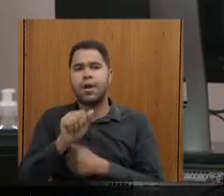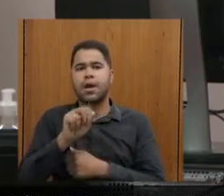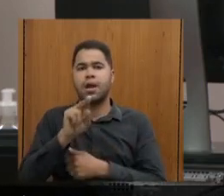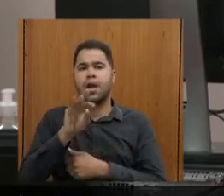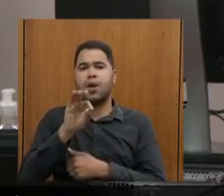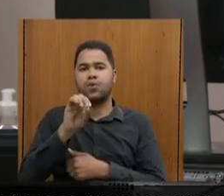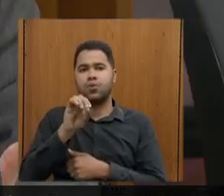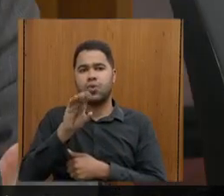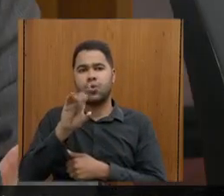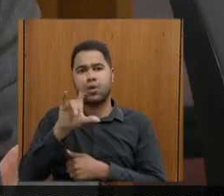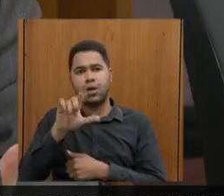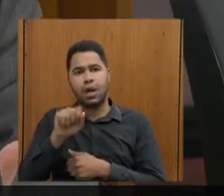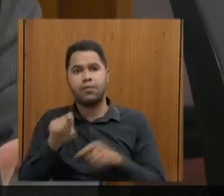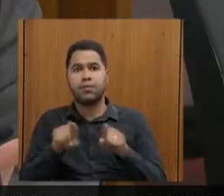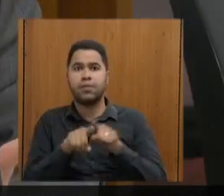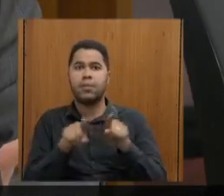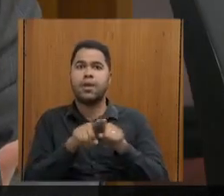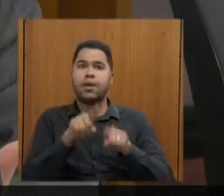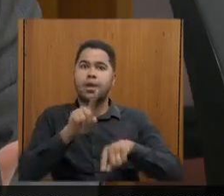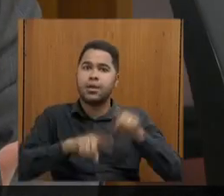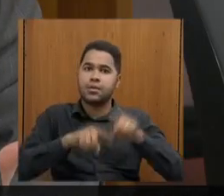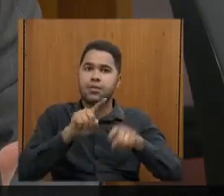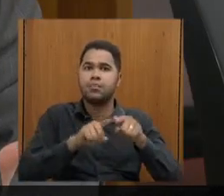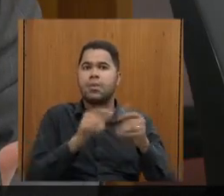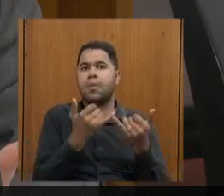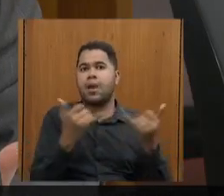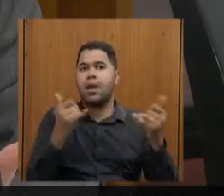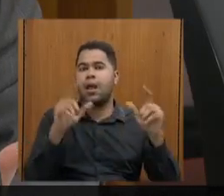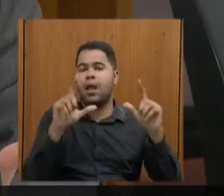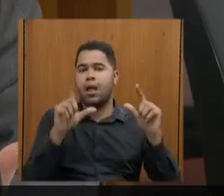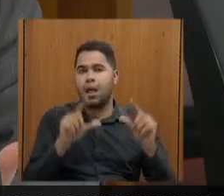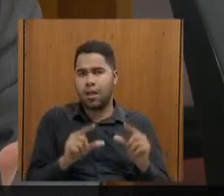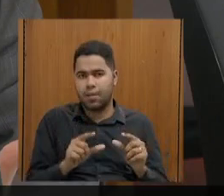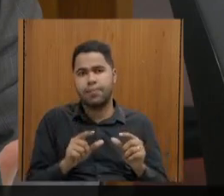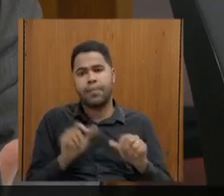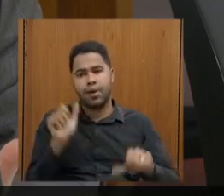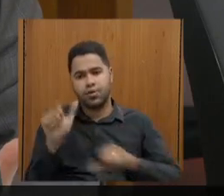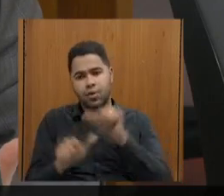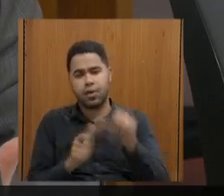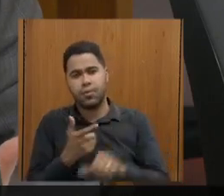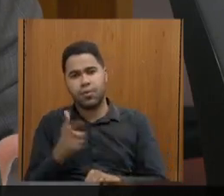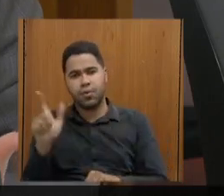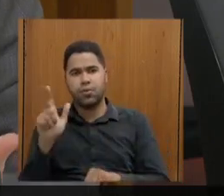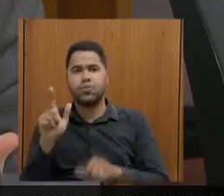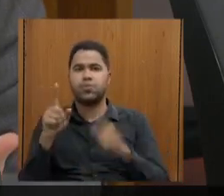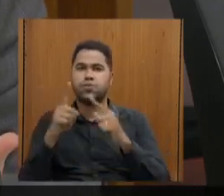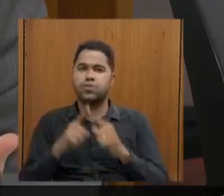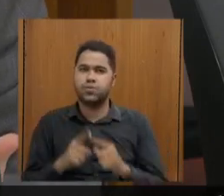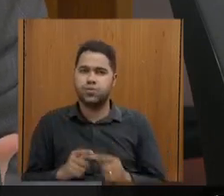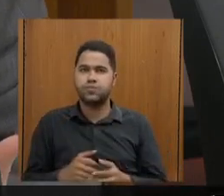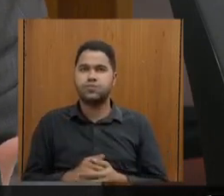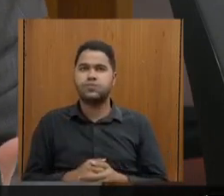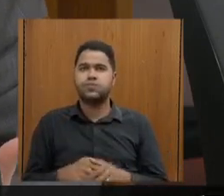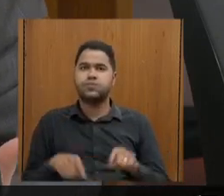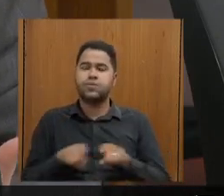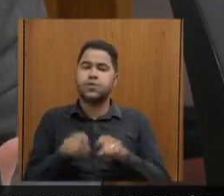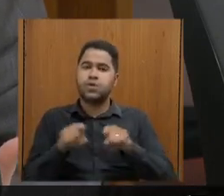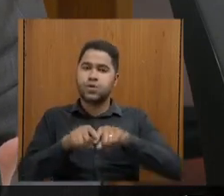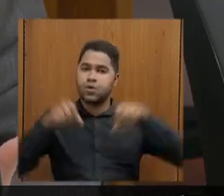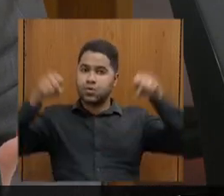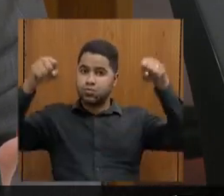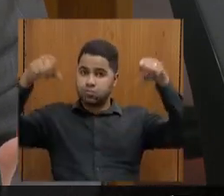média equipamentos que consomem muita energia por equipamento que consome menos é é é ter